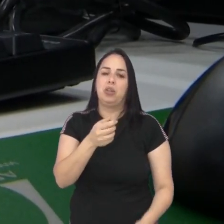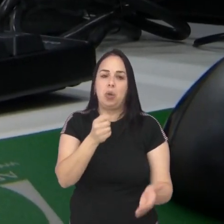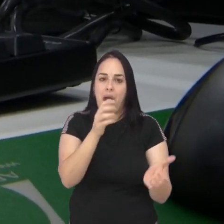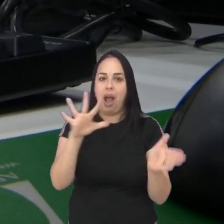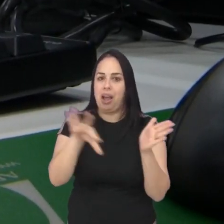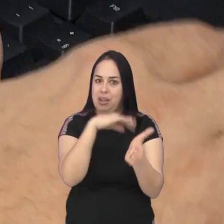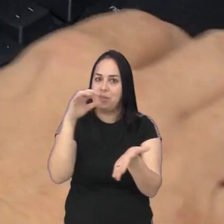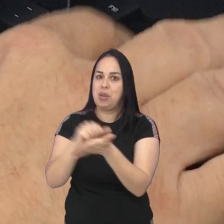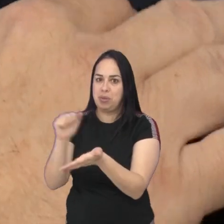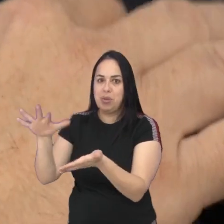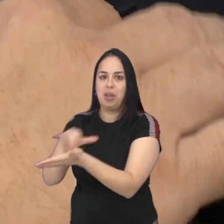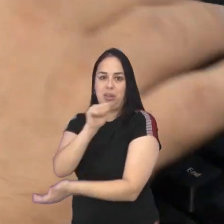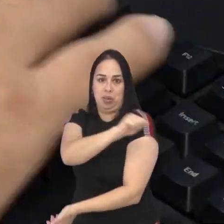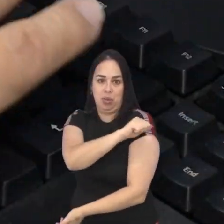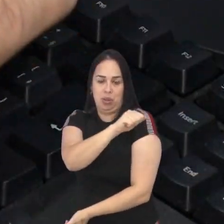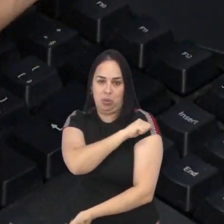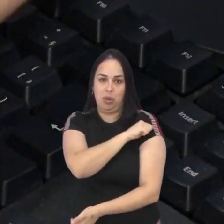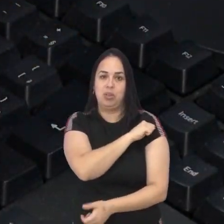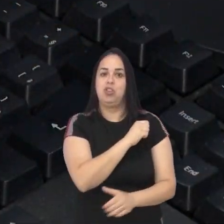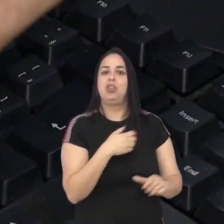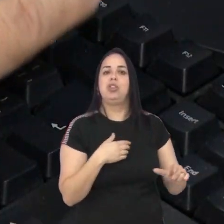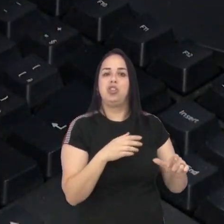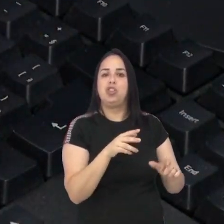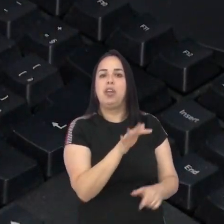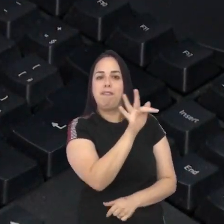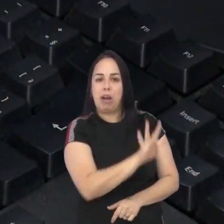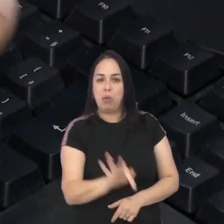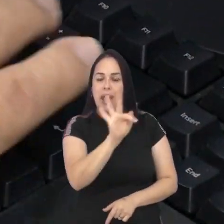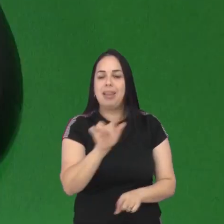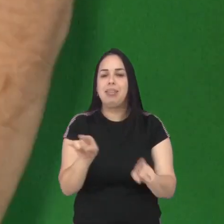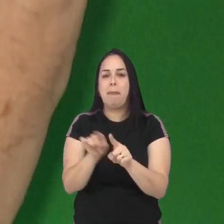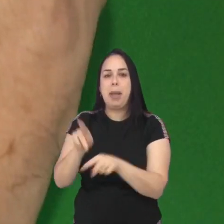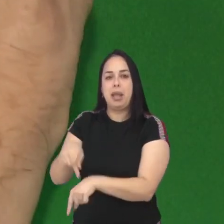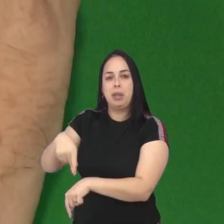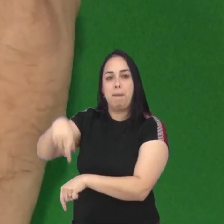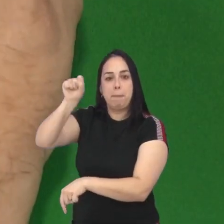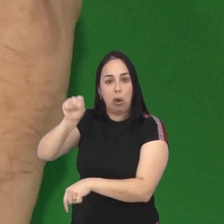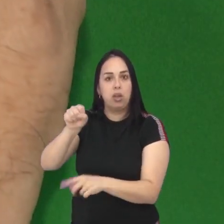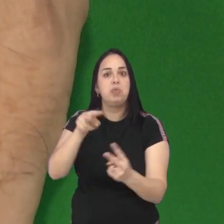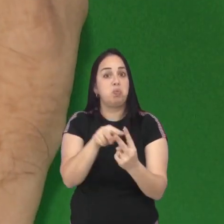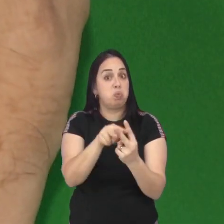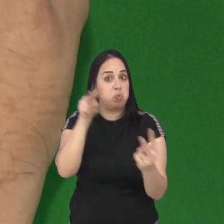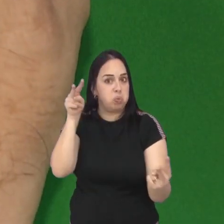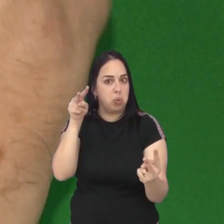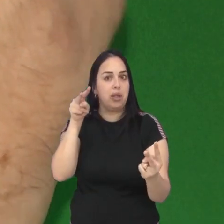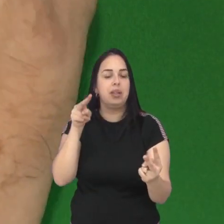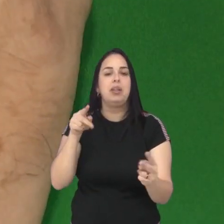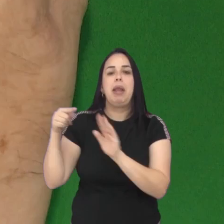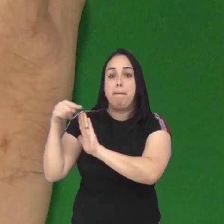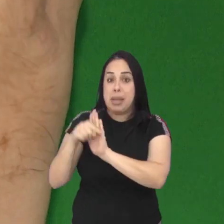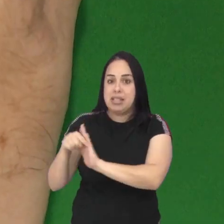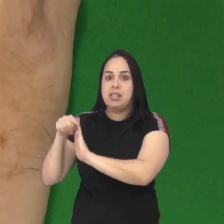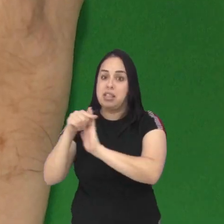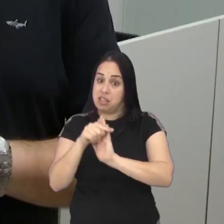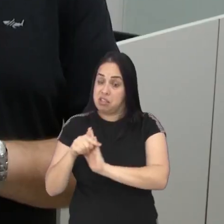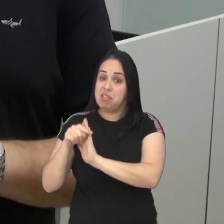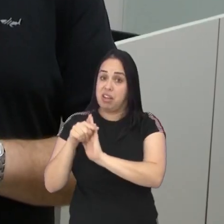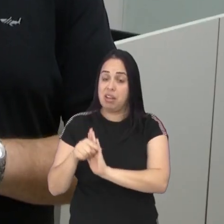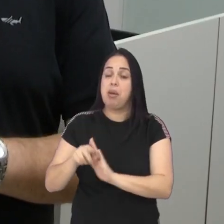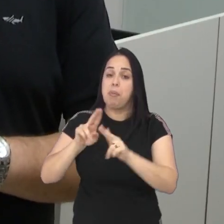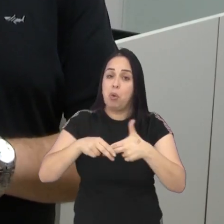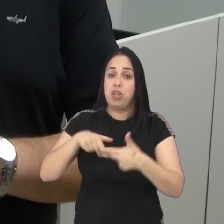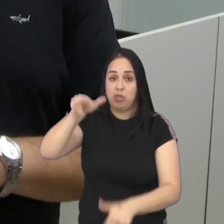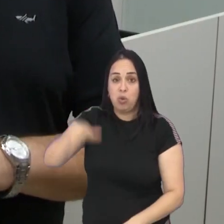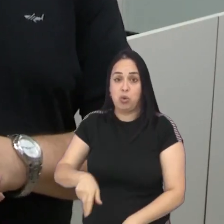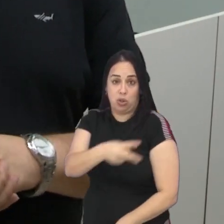alunos matriculados em cursos de graduação e pós-graduação no ensino à distância em todo o Brasil, segundo o censo EAD. Para o